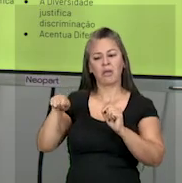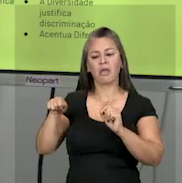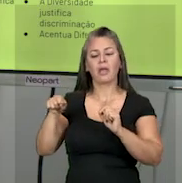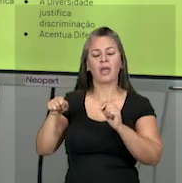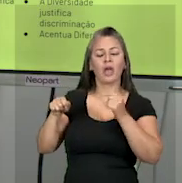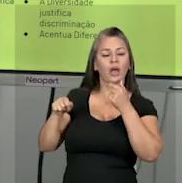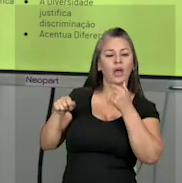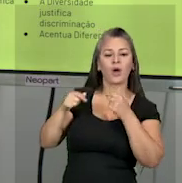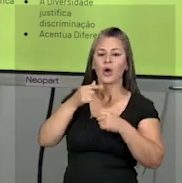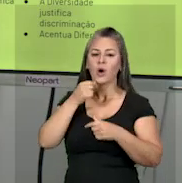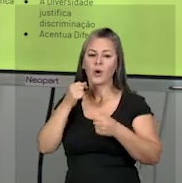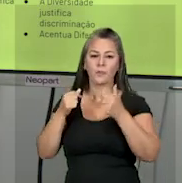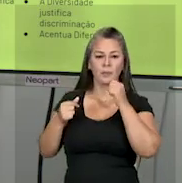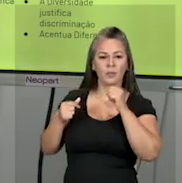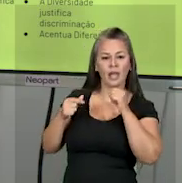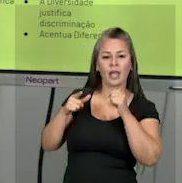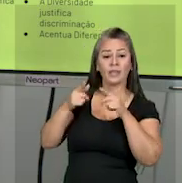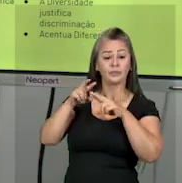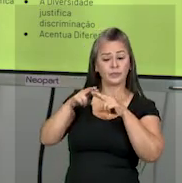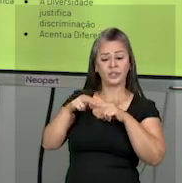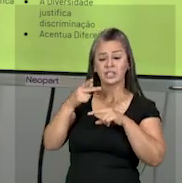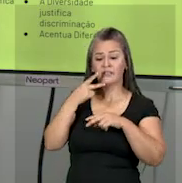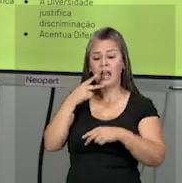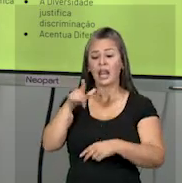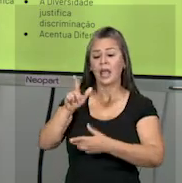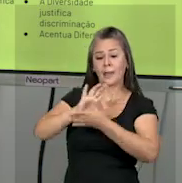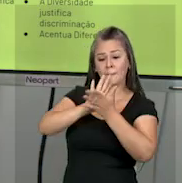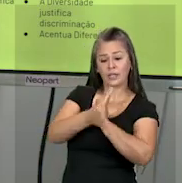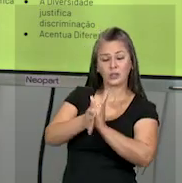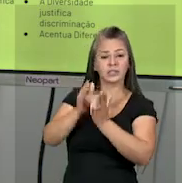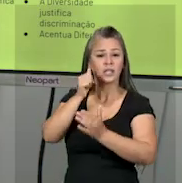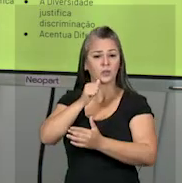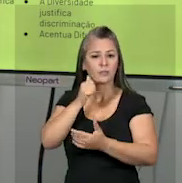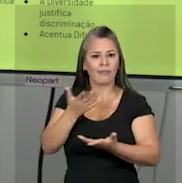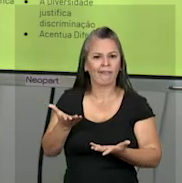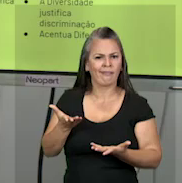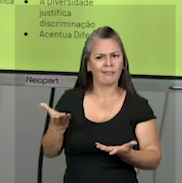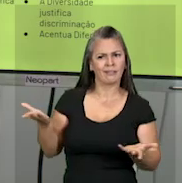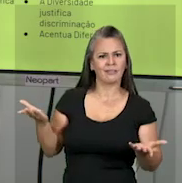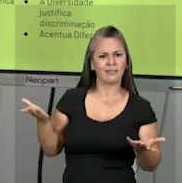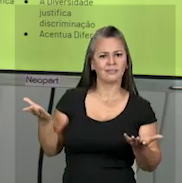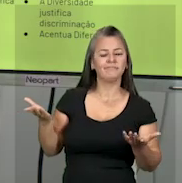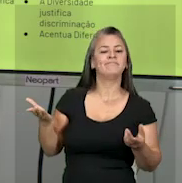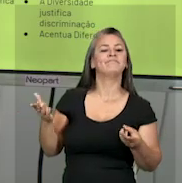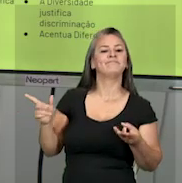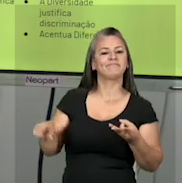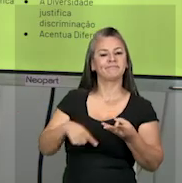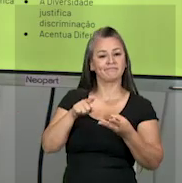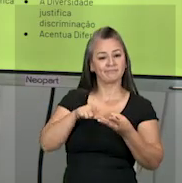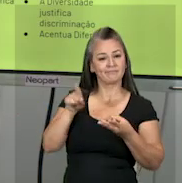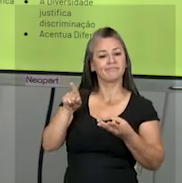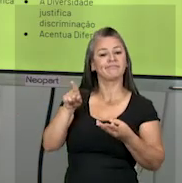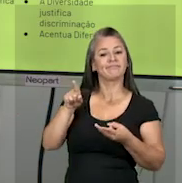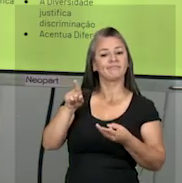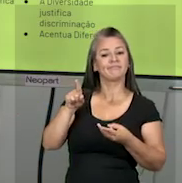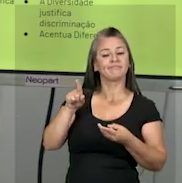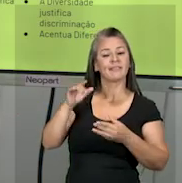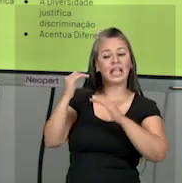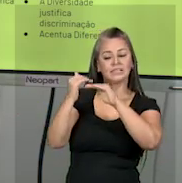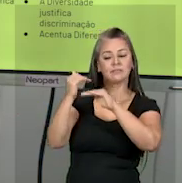e isso inclusive justifica o tratamento desigual que é dado a homens e mulheres. Então essas desigualdades elas